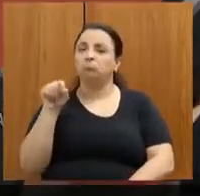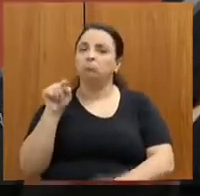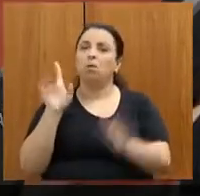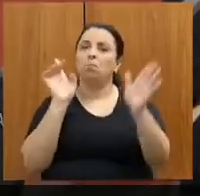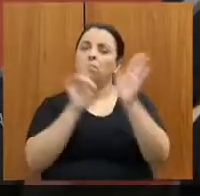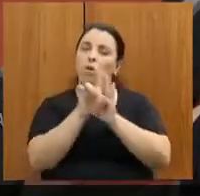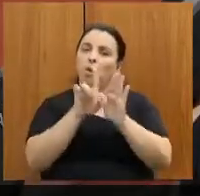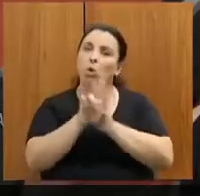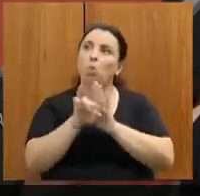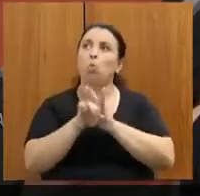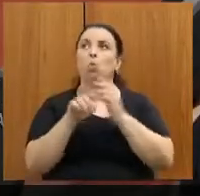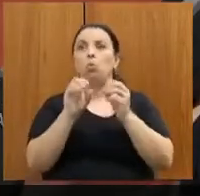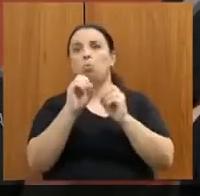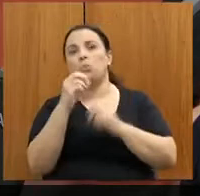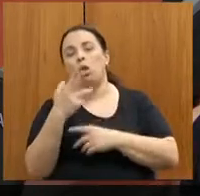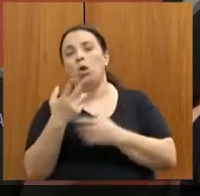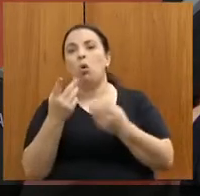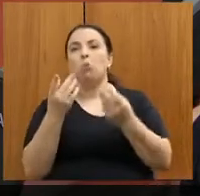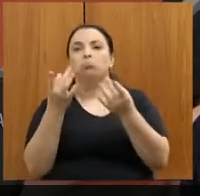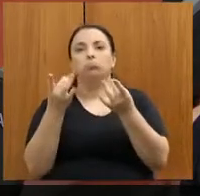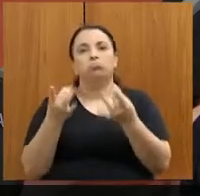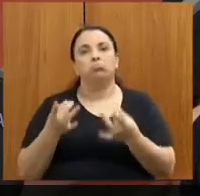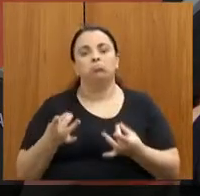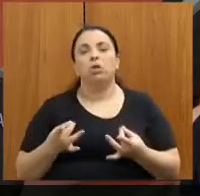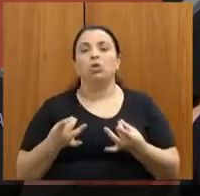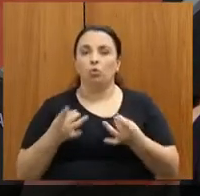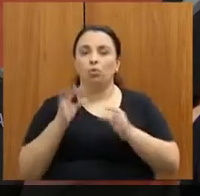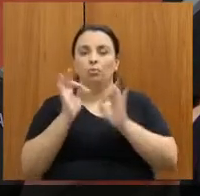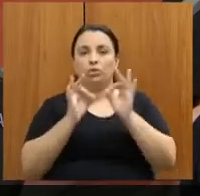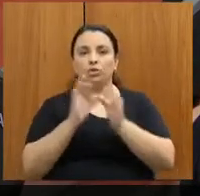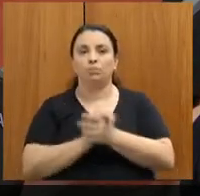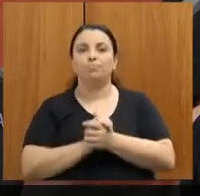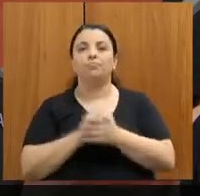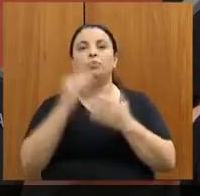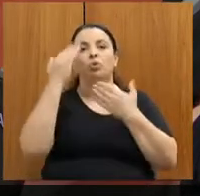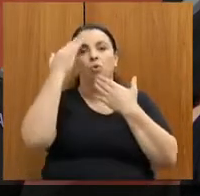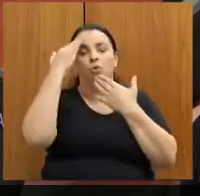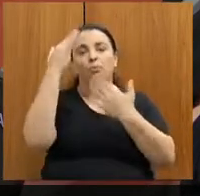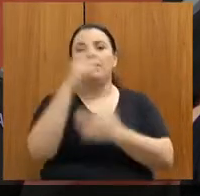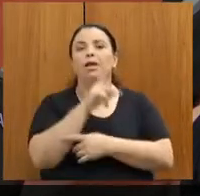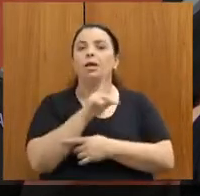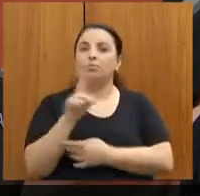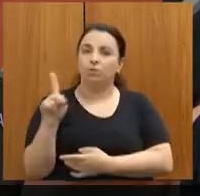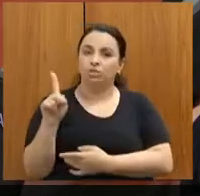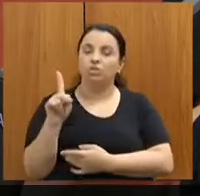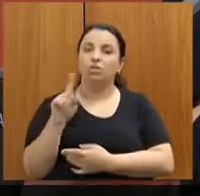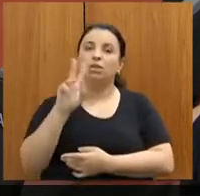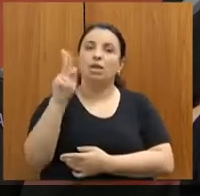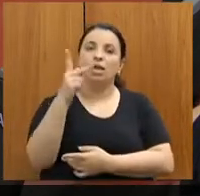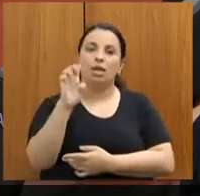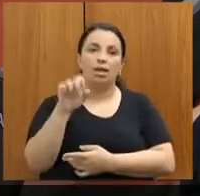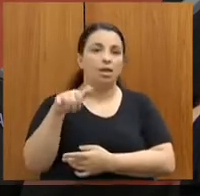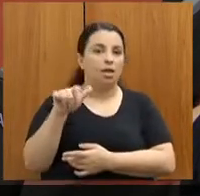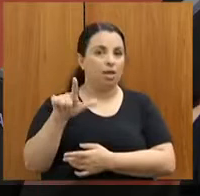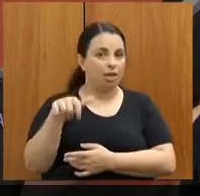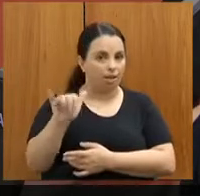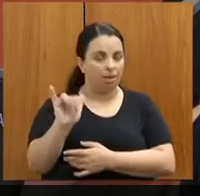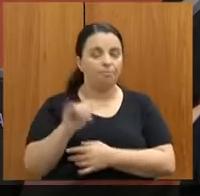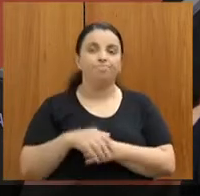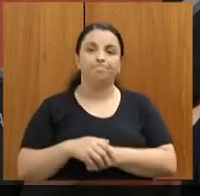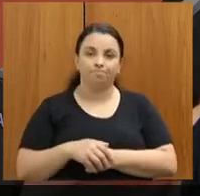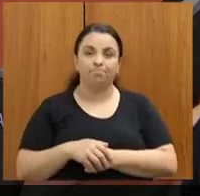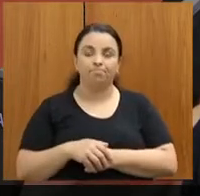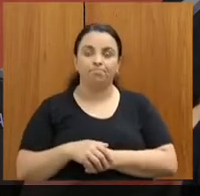representações aí do projeto é muito obrigado caríssimo Presidente Doutora ele na